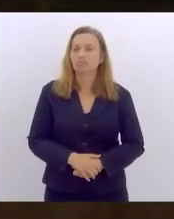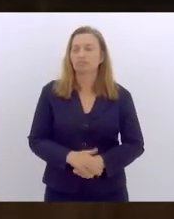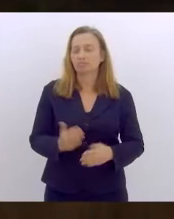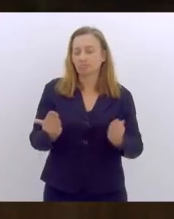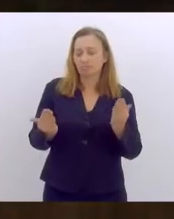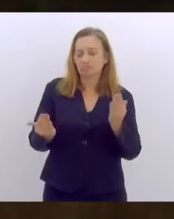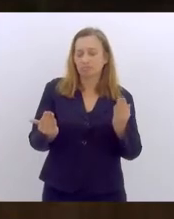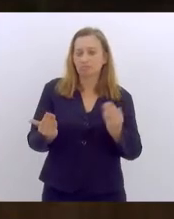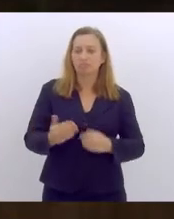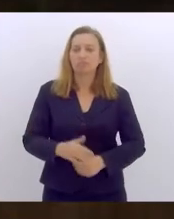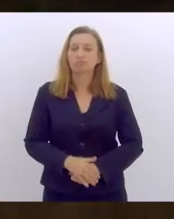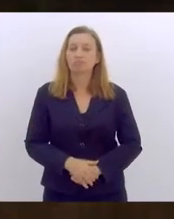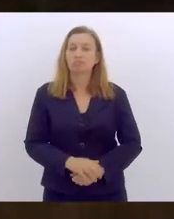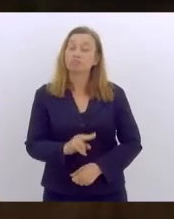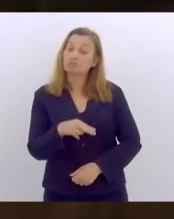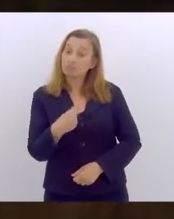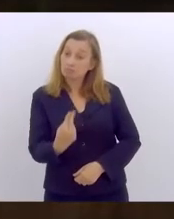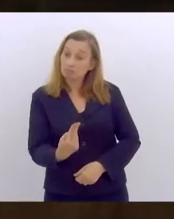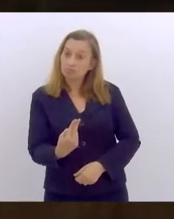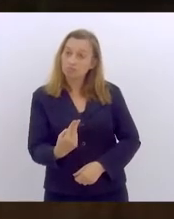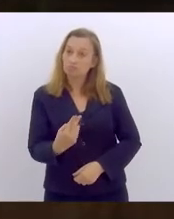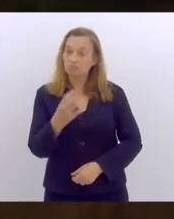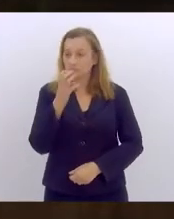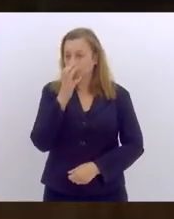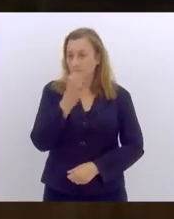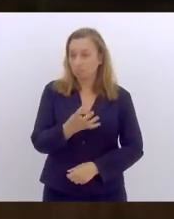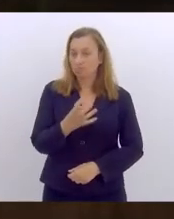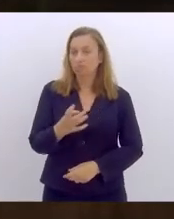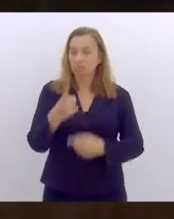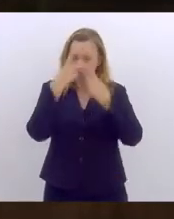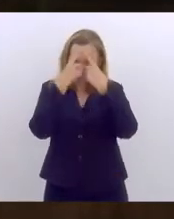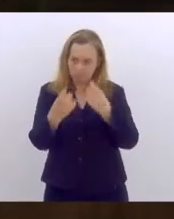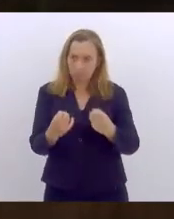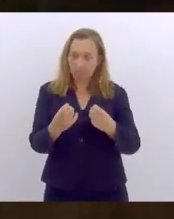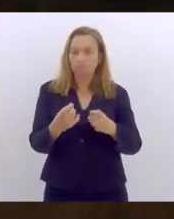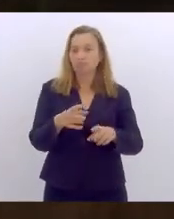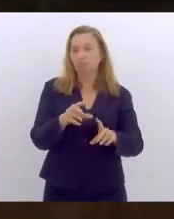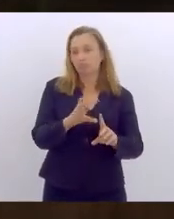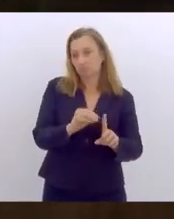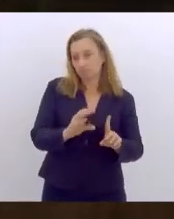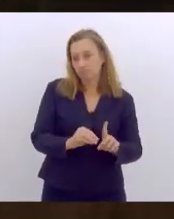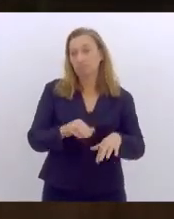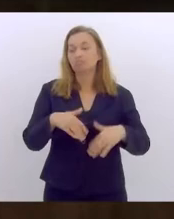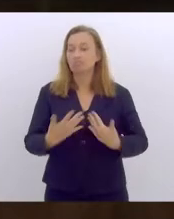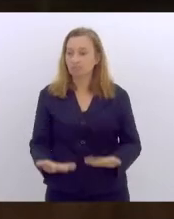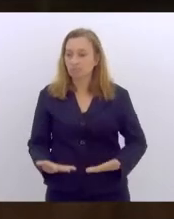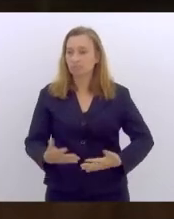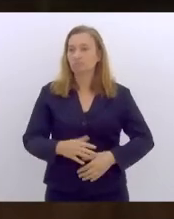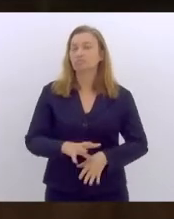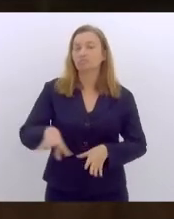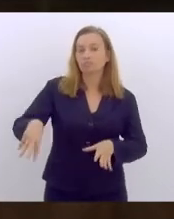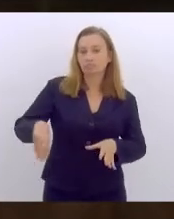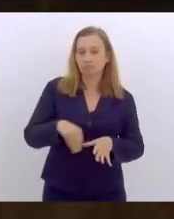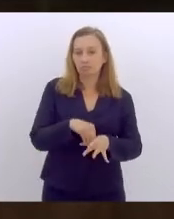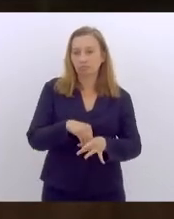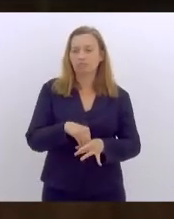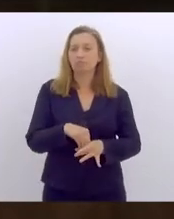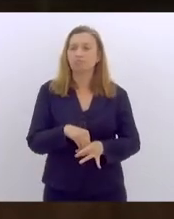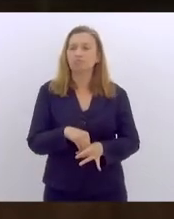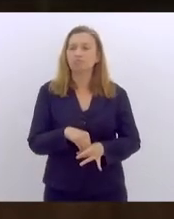suspeita e ou denúncia de violência sexual. Então, a gente incluiu